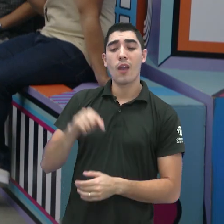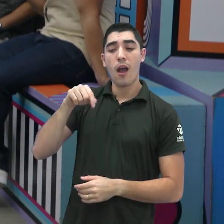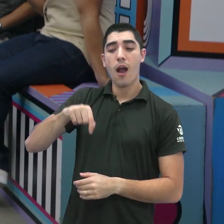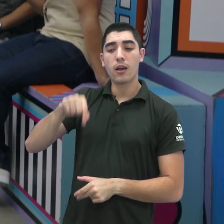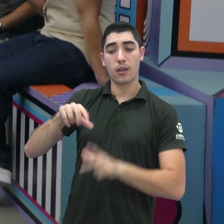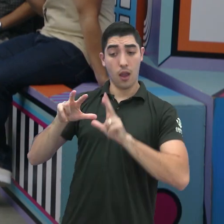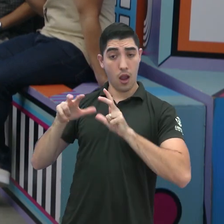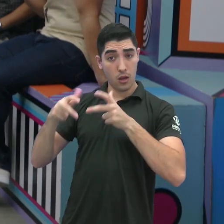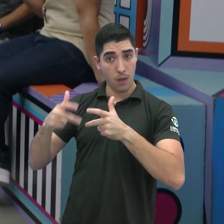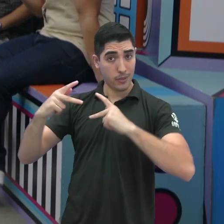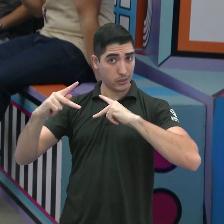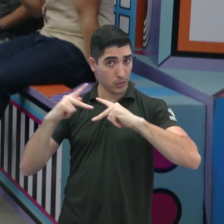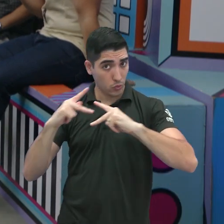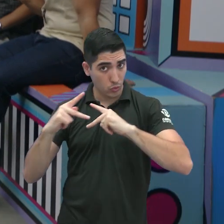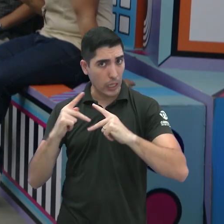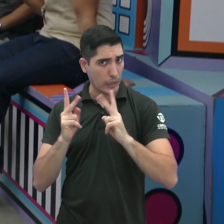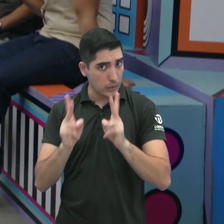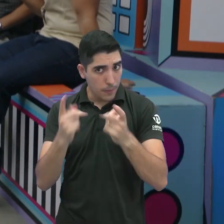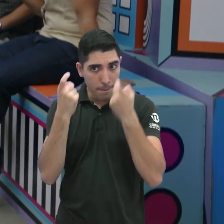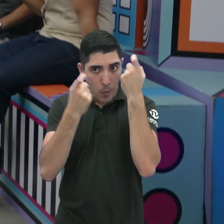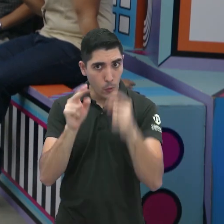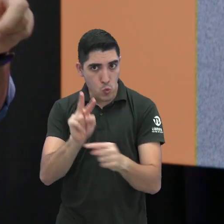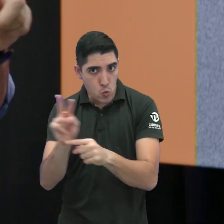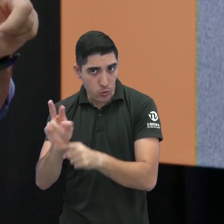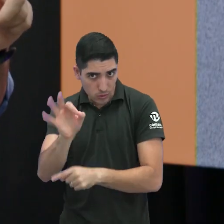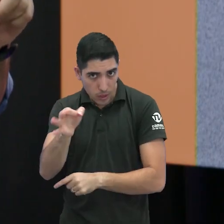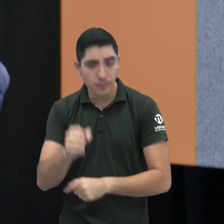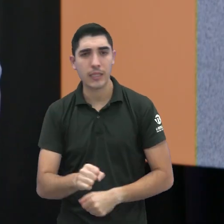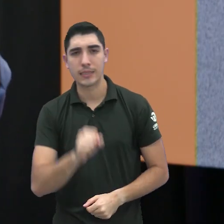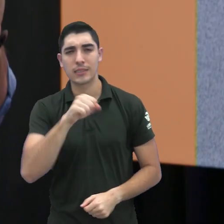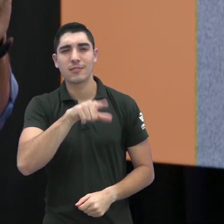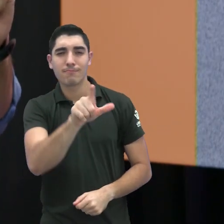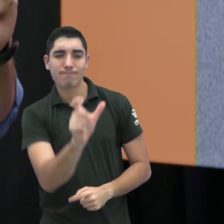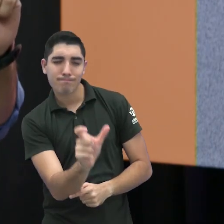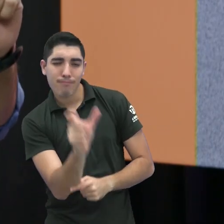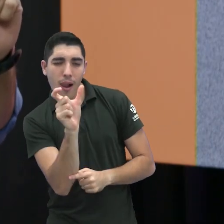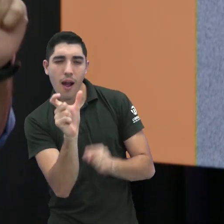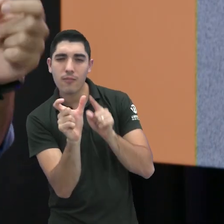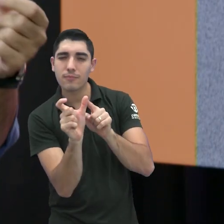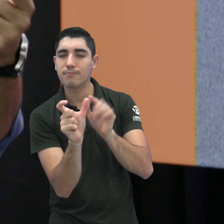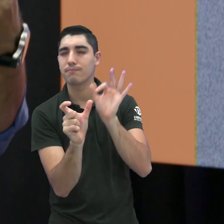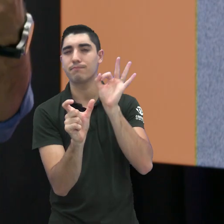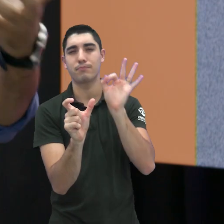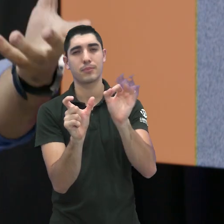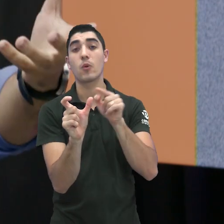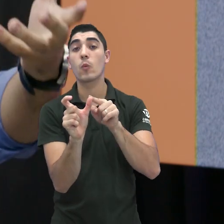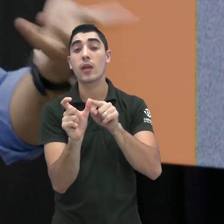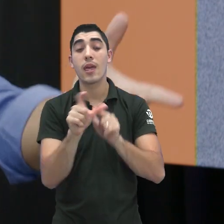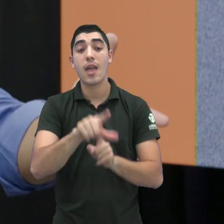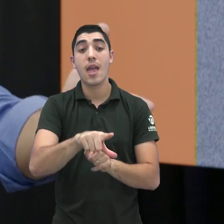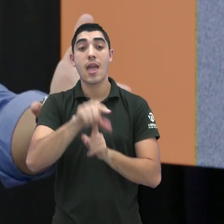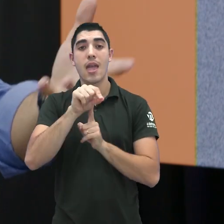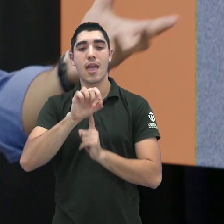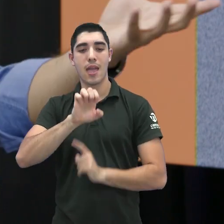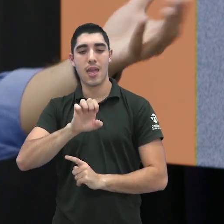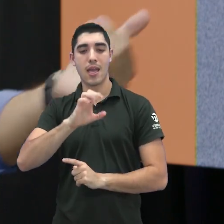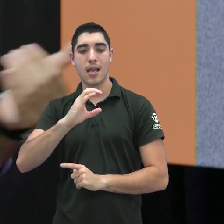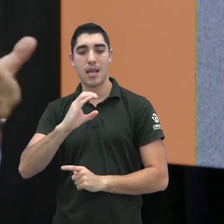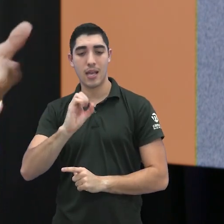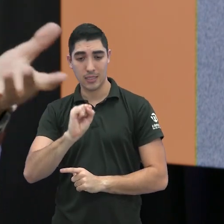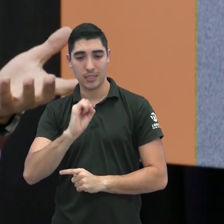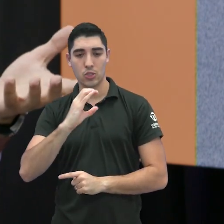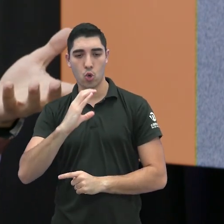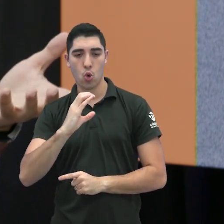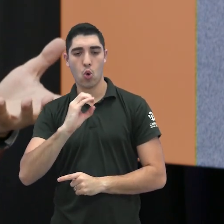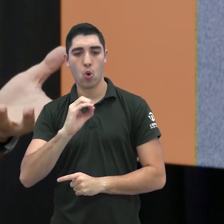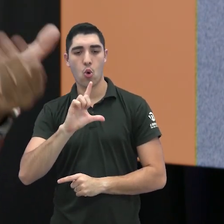Municipal de São José dos Campos, tá de olho nisso também? Com certeza. Você falou uma palavra que é justamente um pouquinho do que eu vou falar. Escolhemos a carreira, né? Sim. Quando você vai